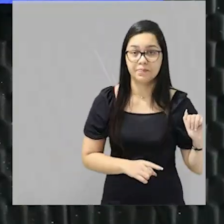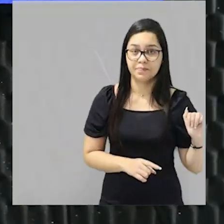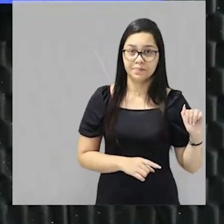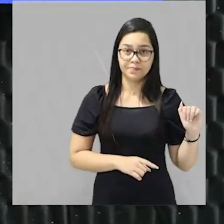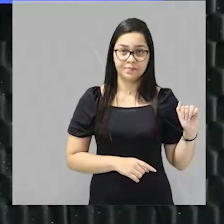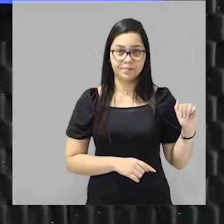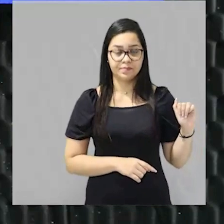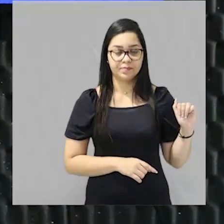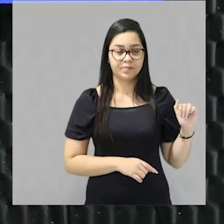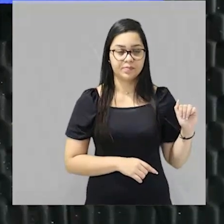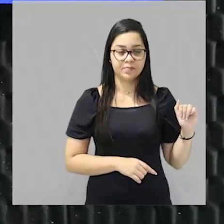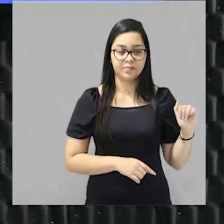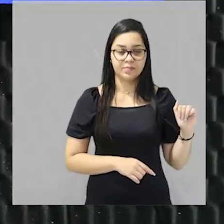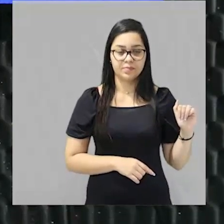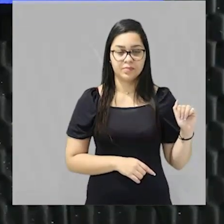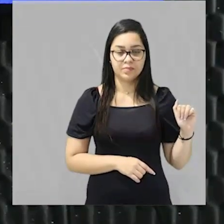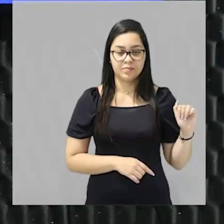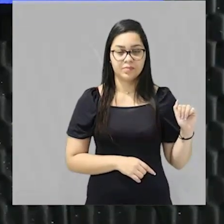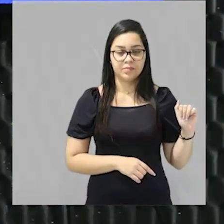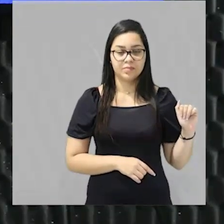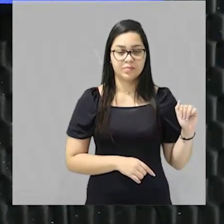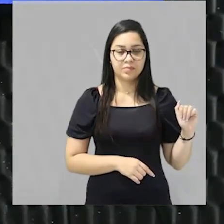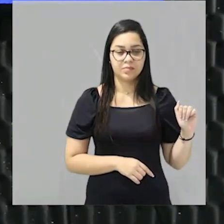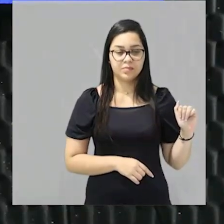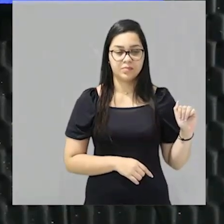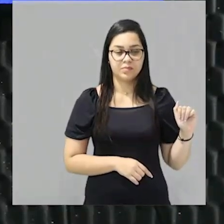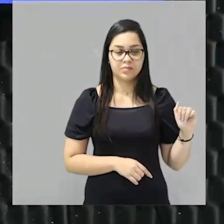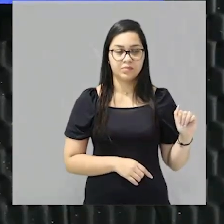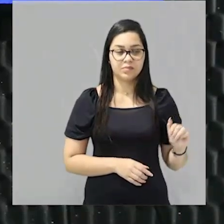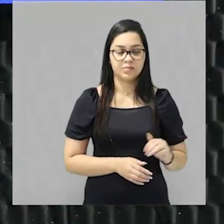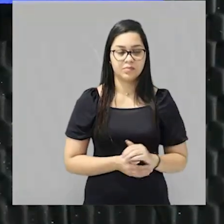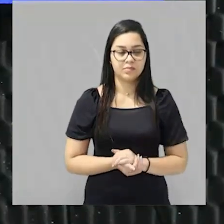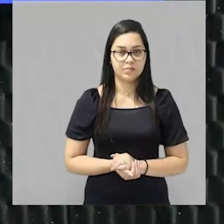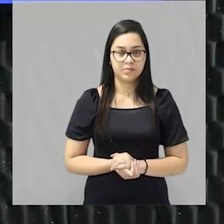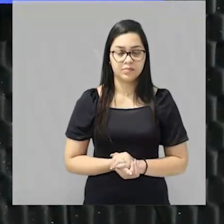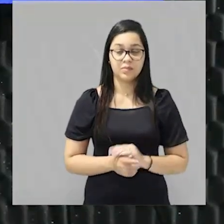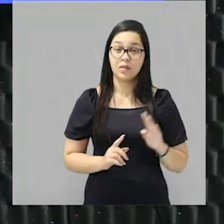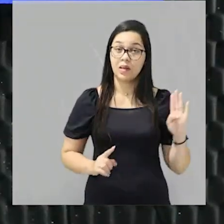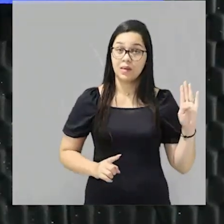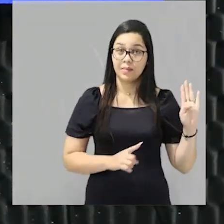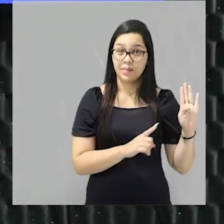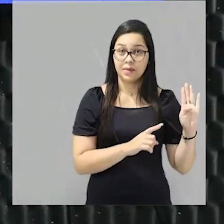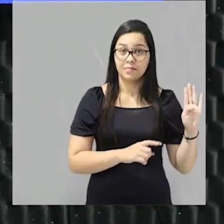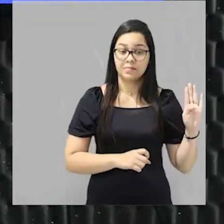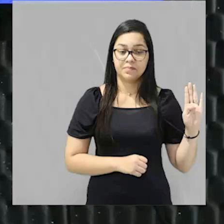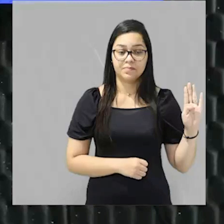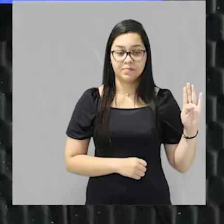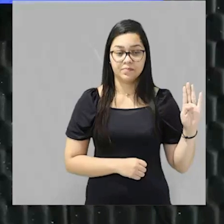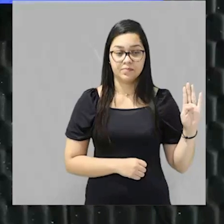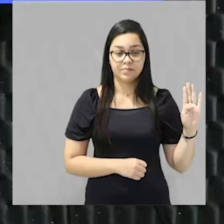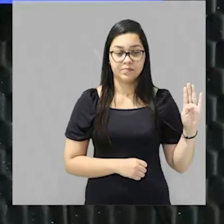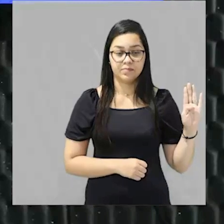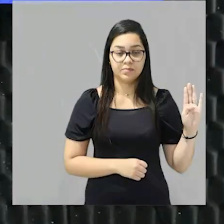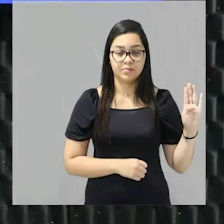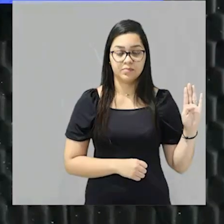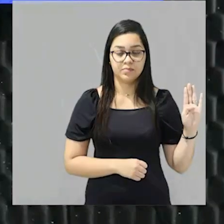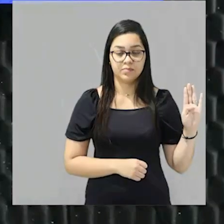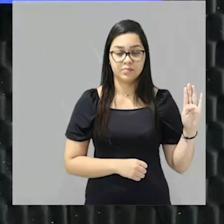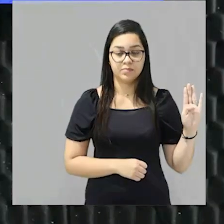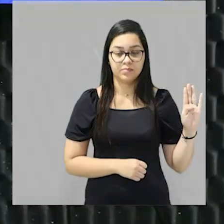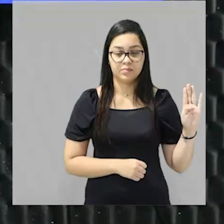não conseguem explicar diversas situações que podem ser verificadas na prática. Então, aqui a gente tem trabalhando questão